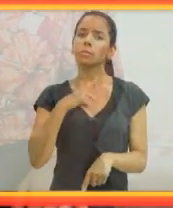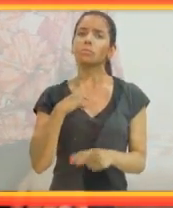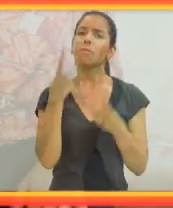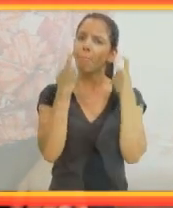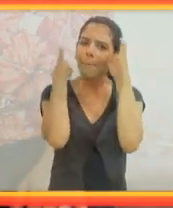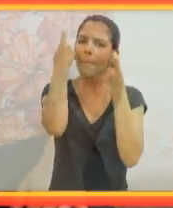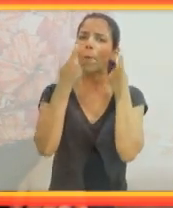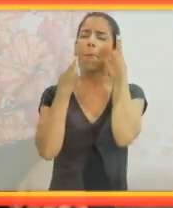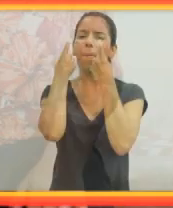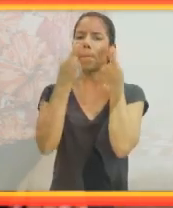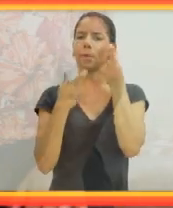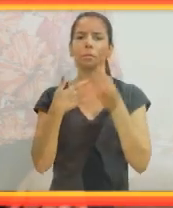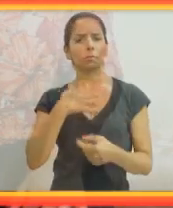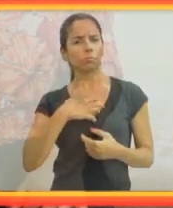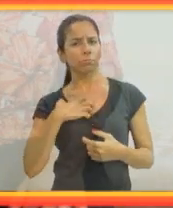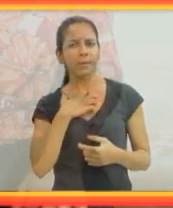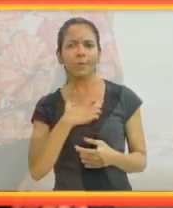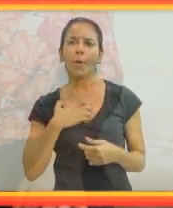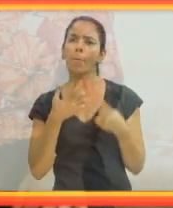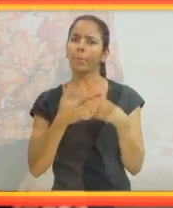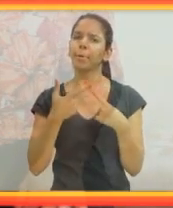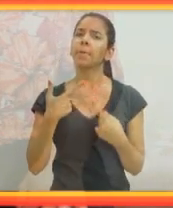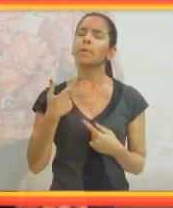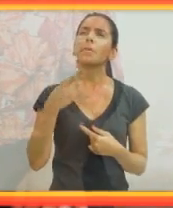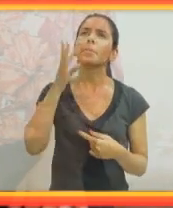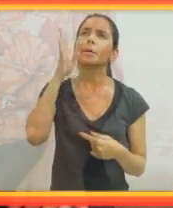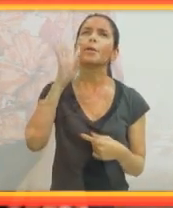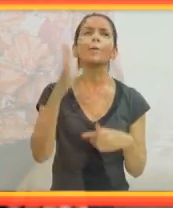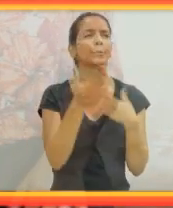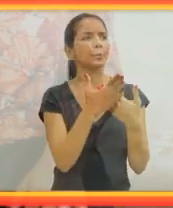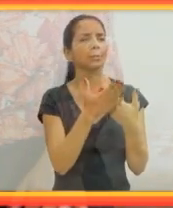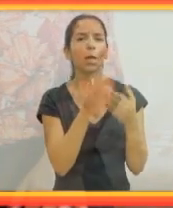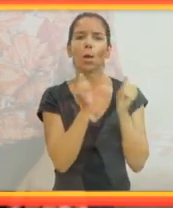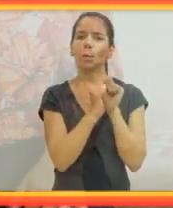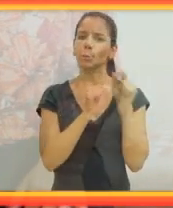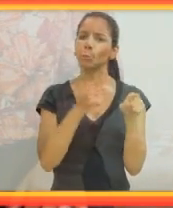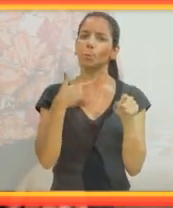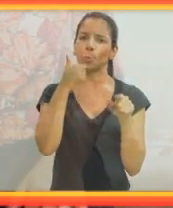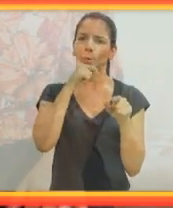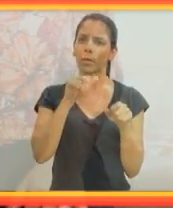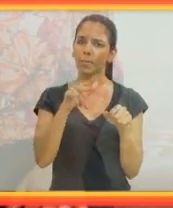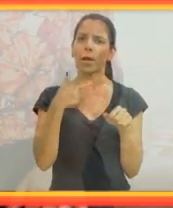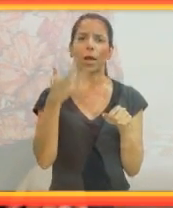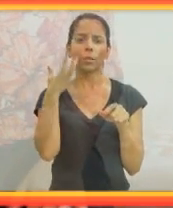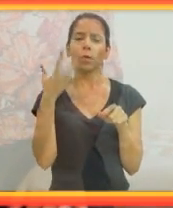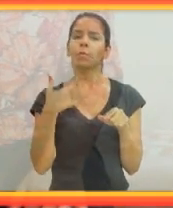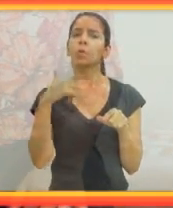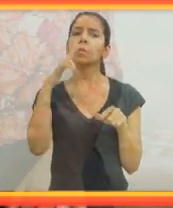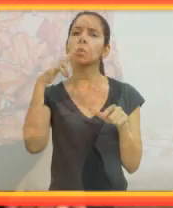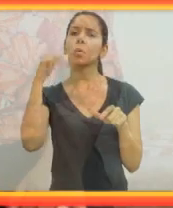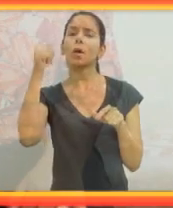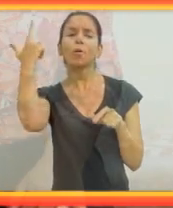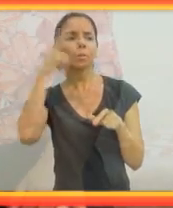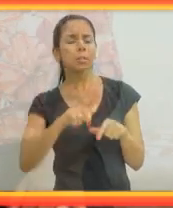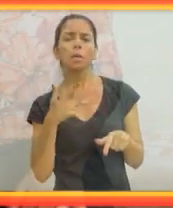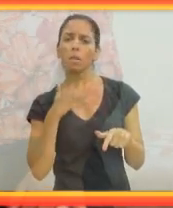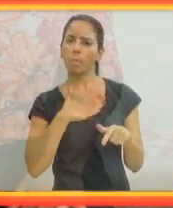grande preocupação, chateação, porque eu imaginava estudar junto com ela e achava que ela nunca